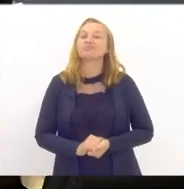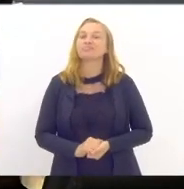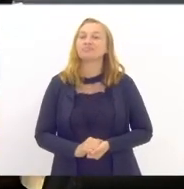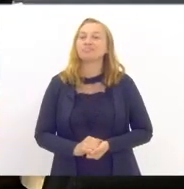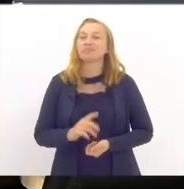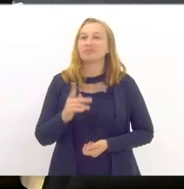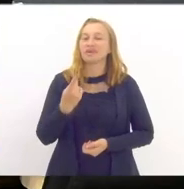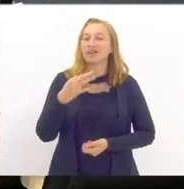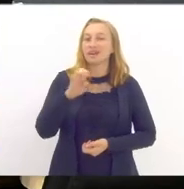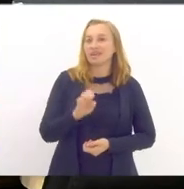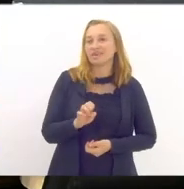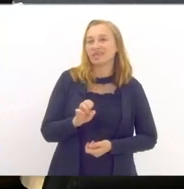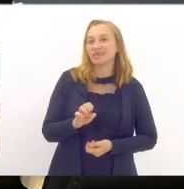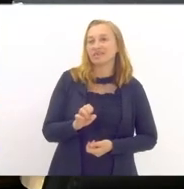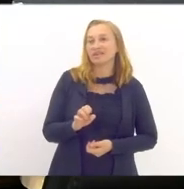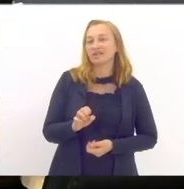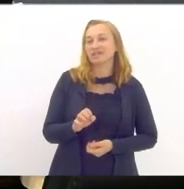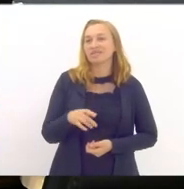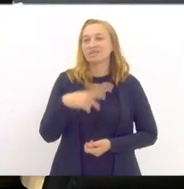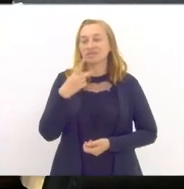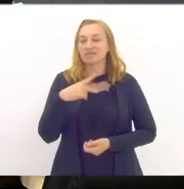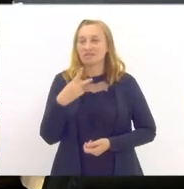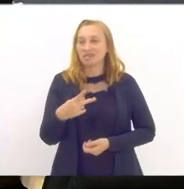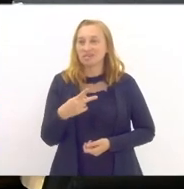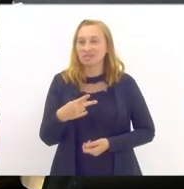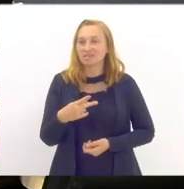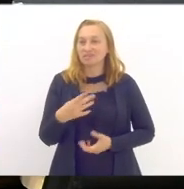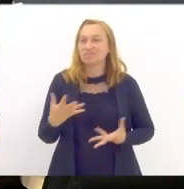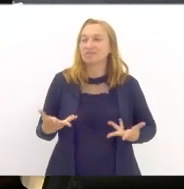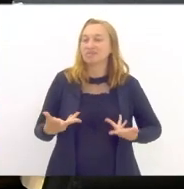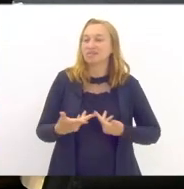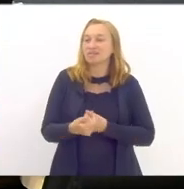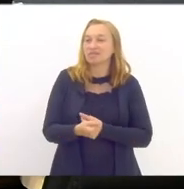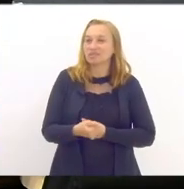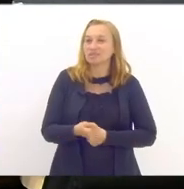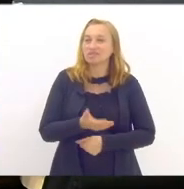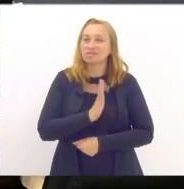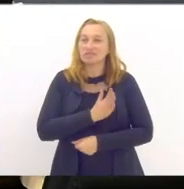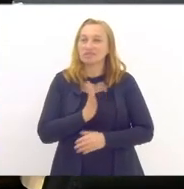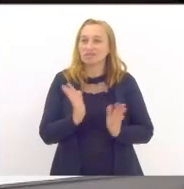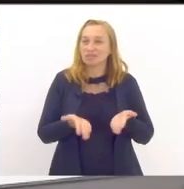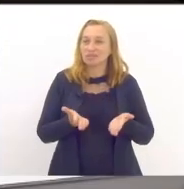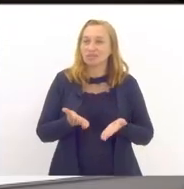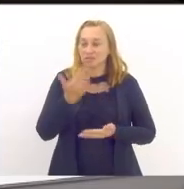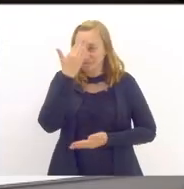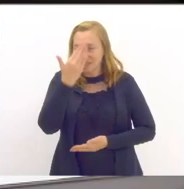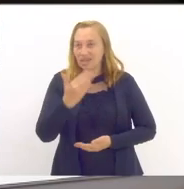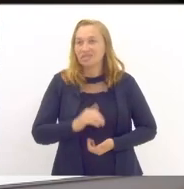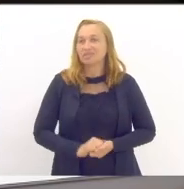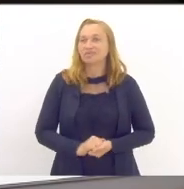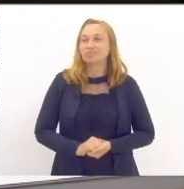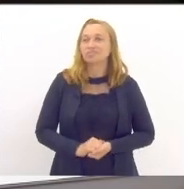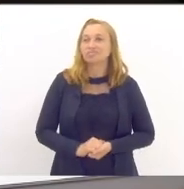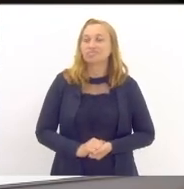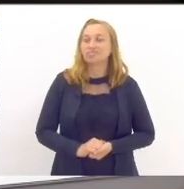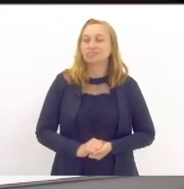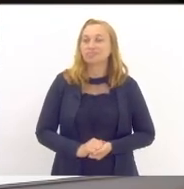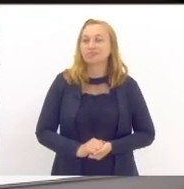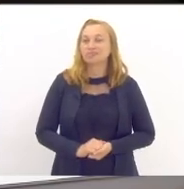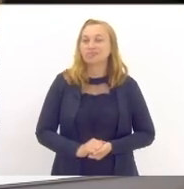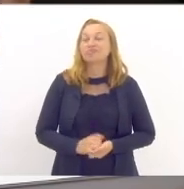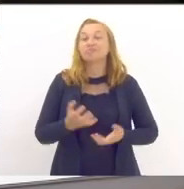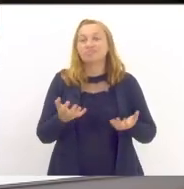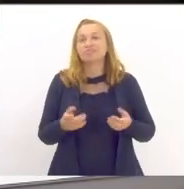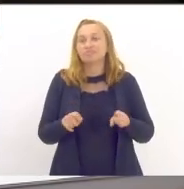o Eric, suas palavras encantaram o nosso coração hoje, viu, Eric? Obrigado. Eu